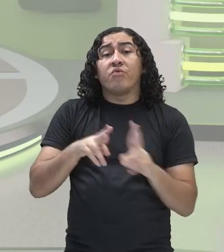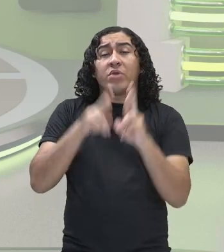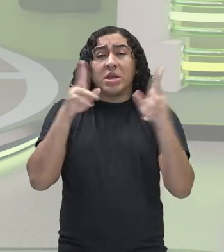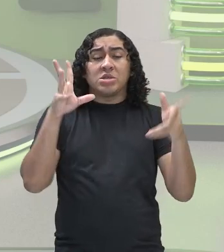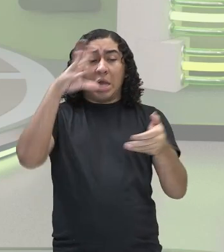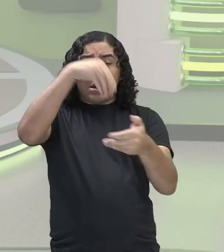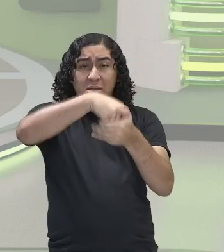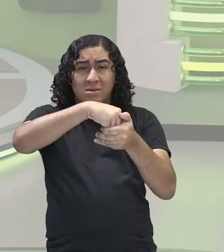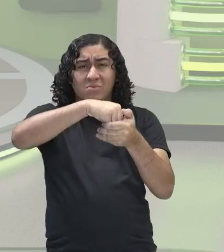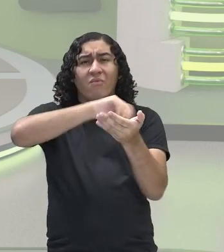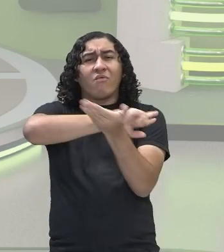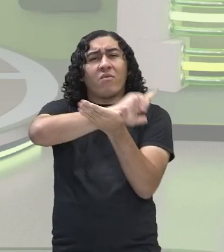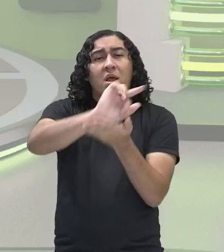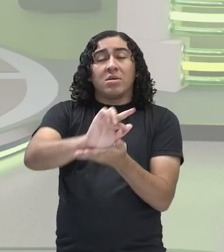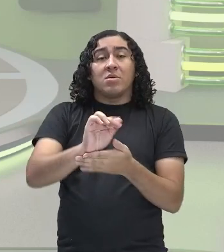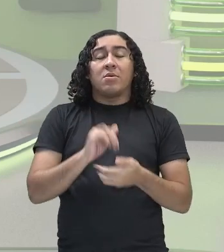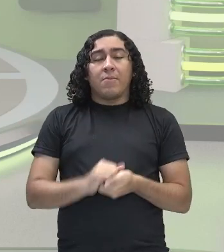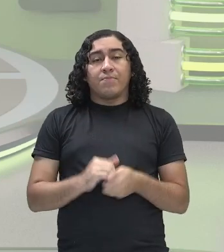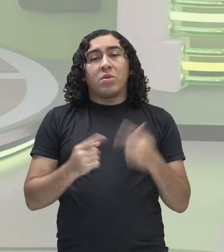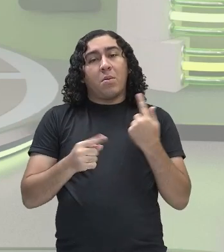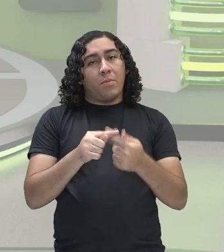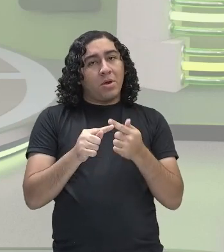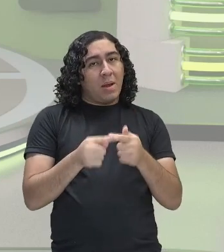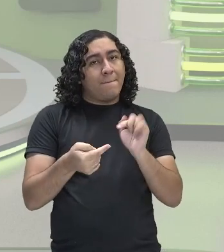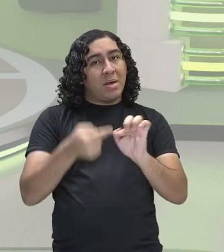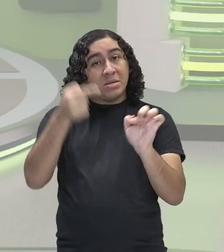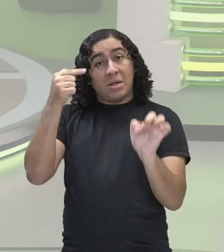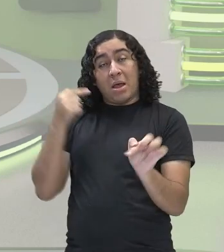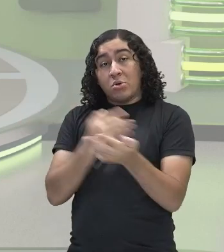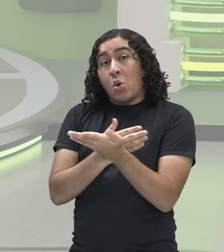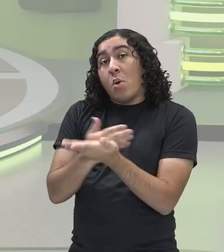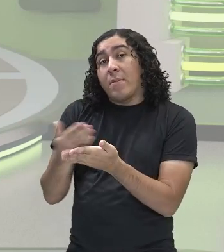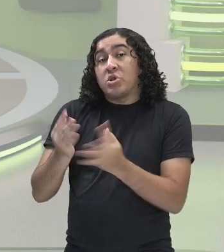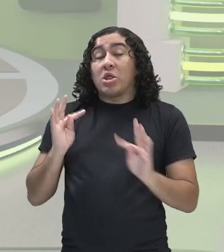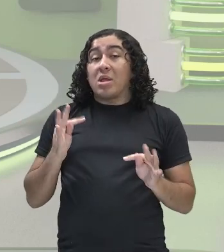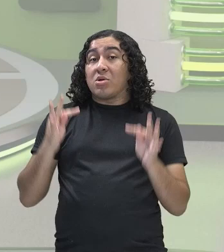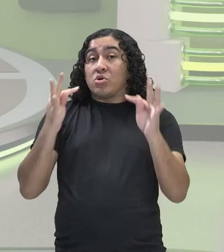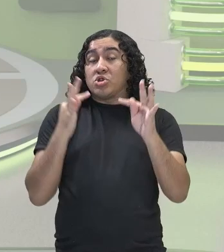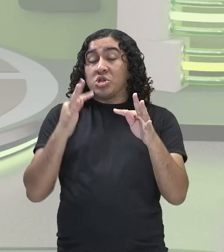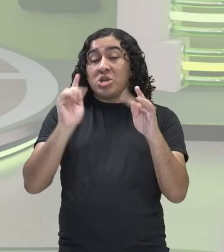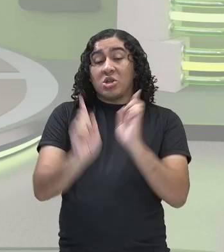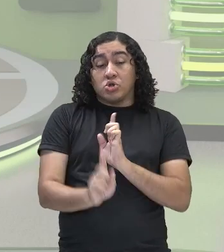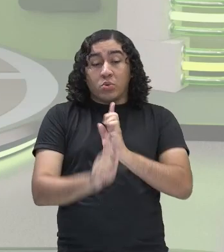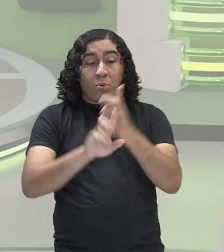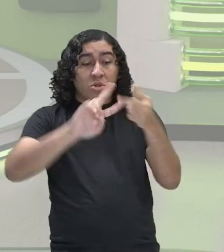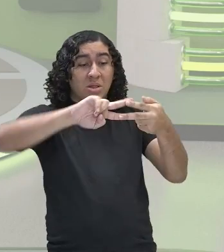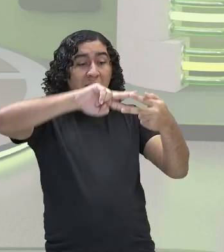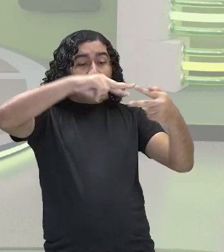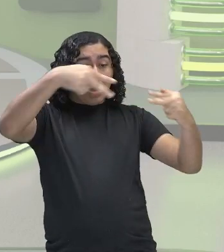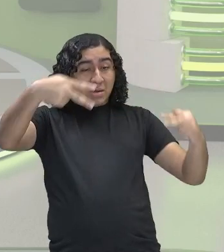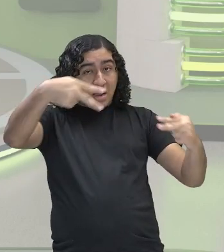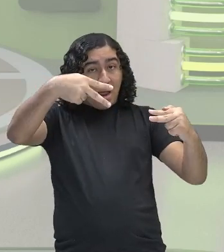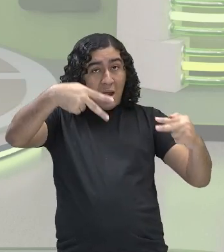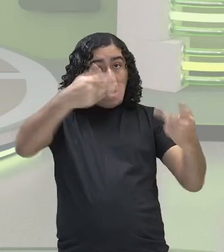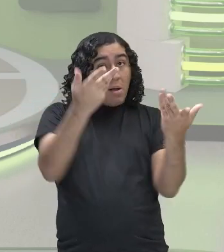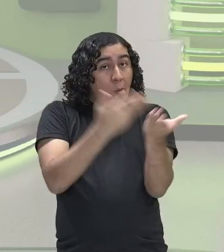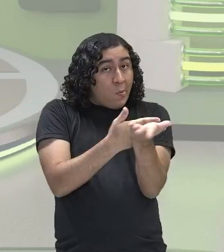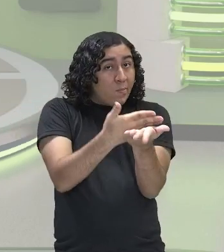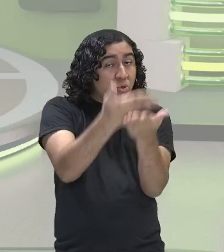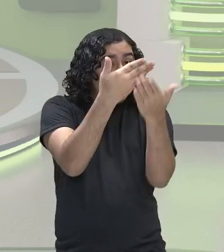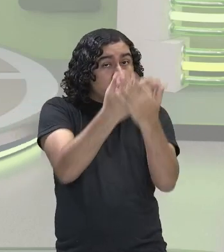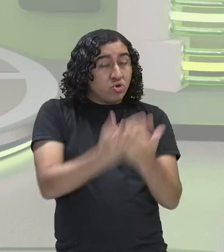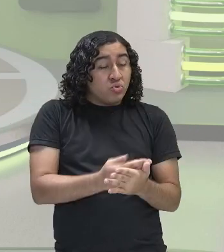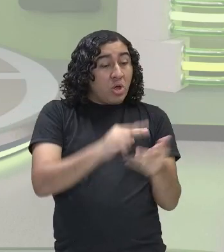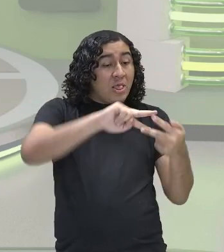porque desde os adventos da tecnologia, que se descobriu o DNA e começou a fazer estudos filogenéticos,